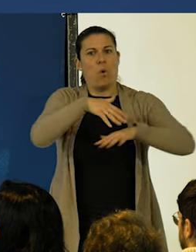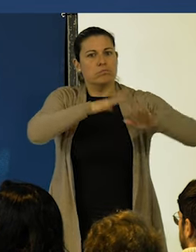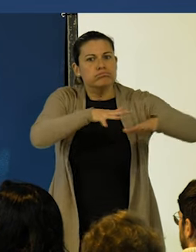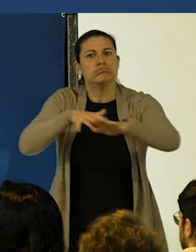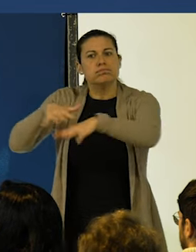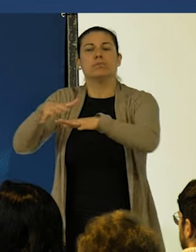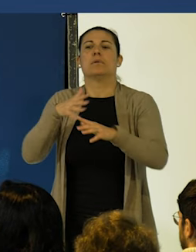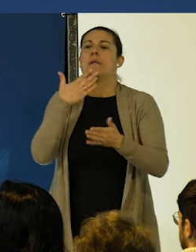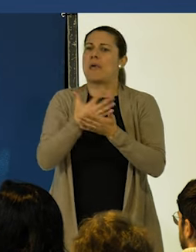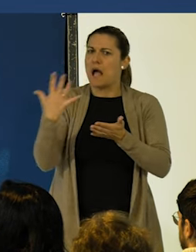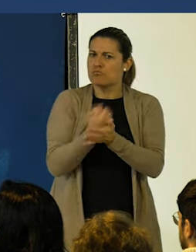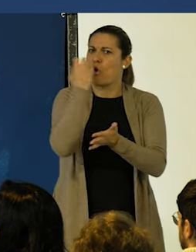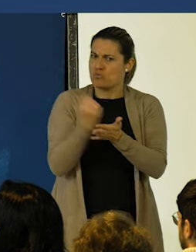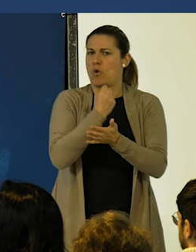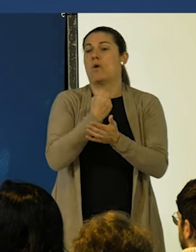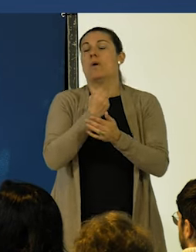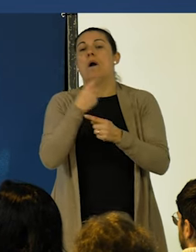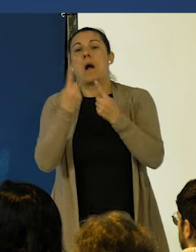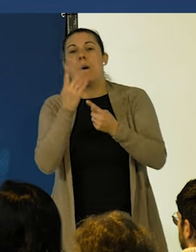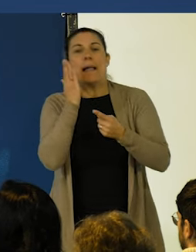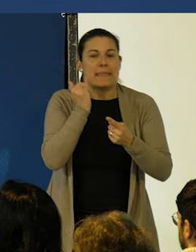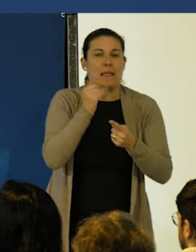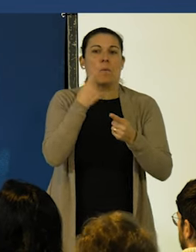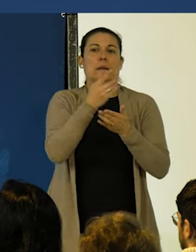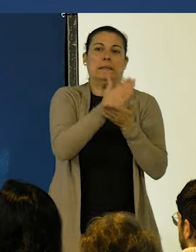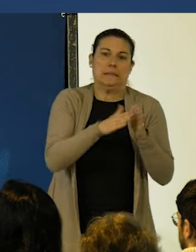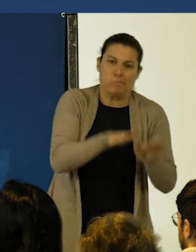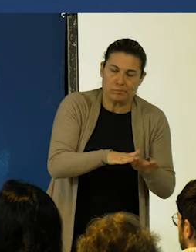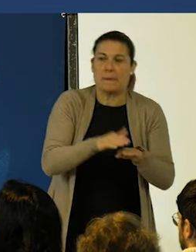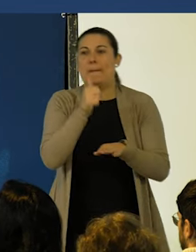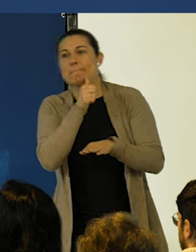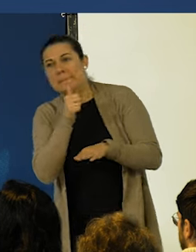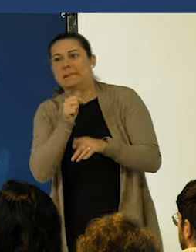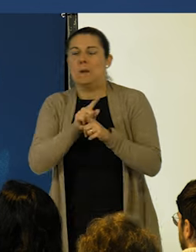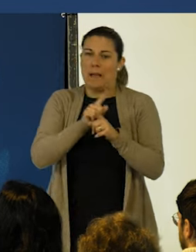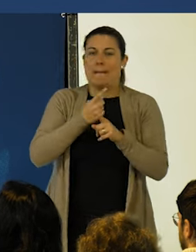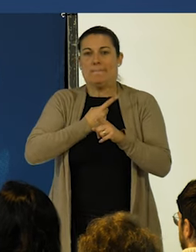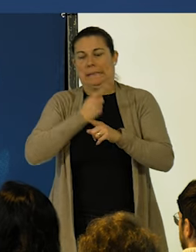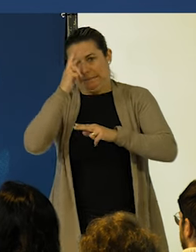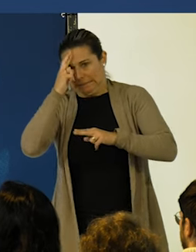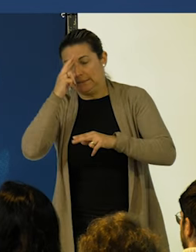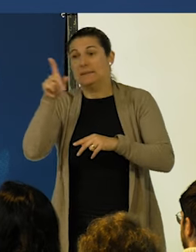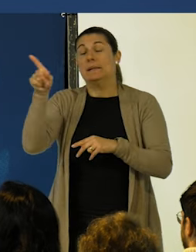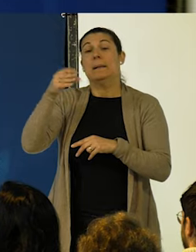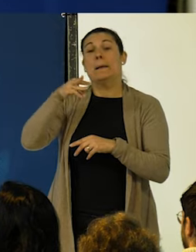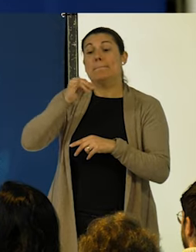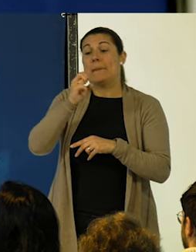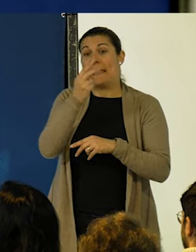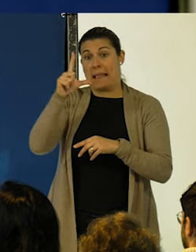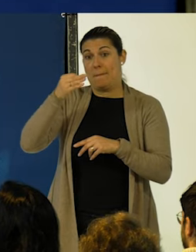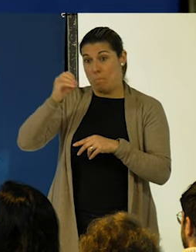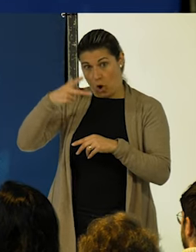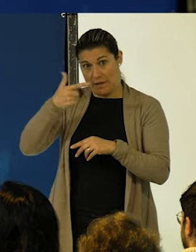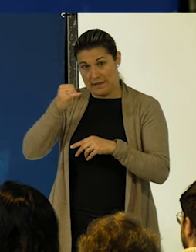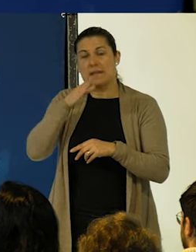feito de conquistas, de tentativas inacabadas, muita paciência impaciente, ou como dizia o Miguel Portas, nunca